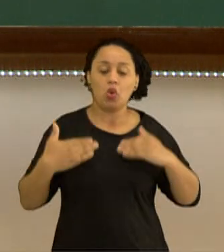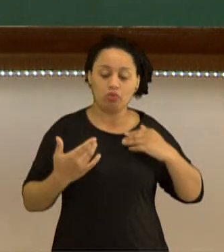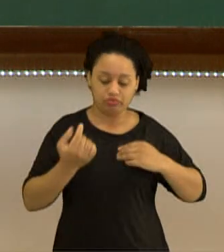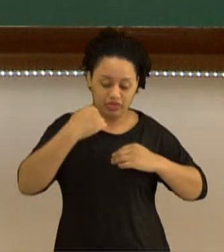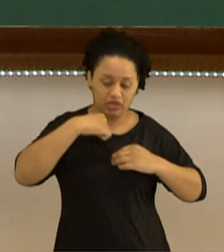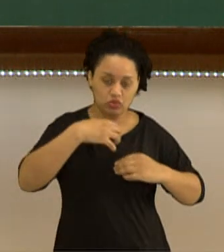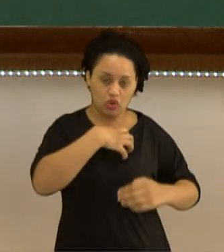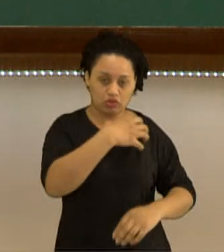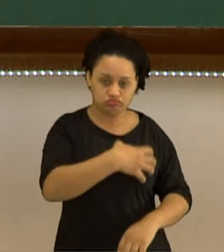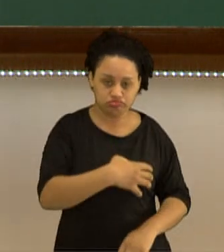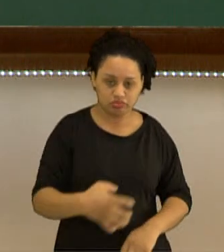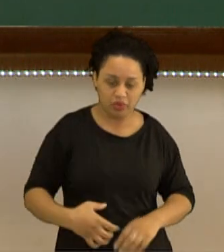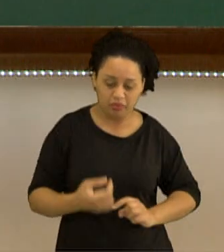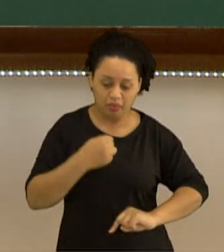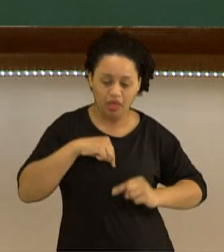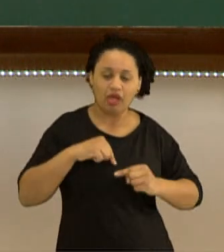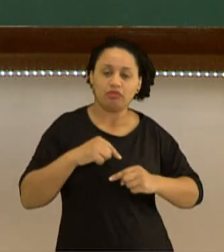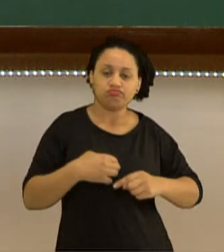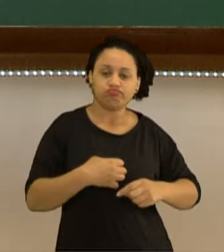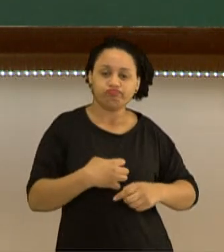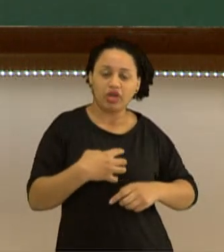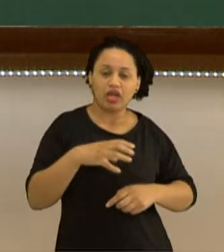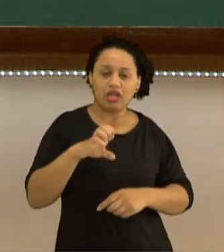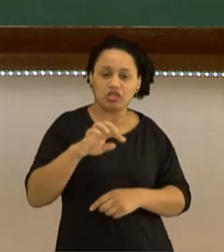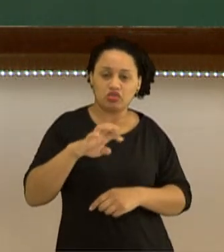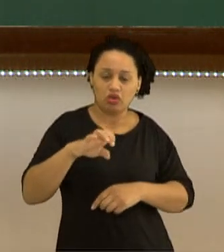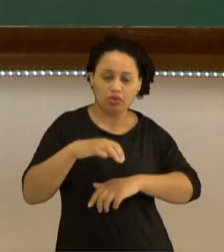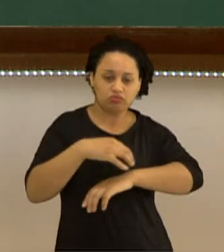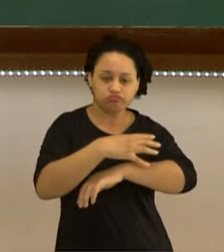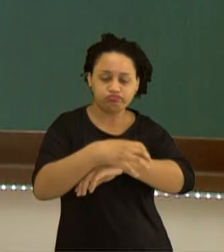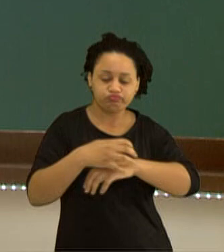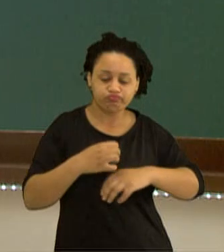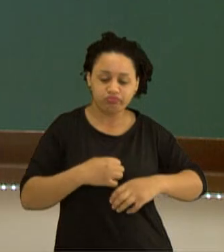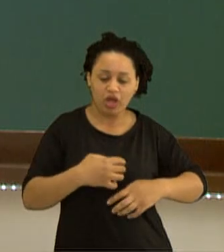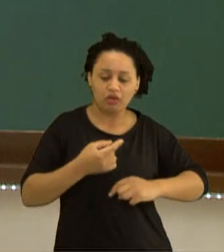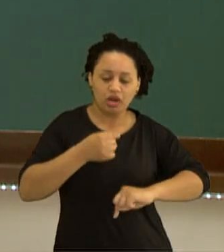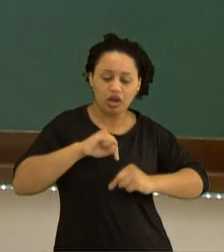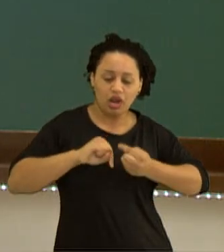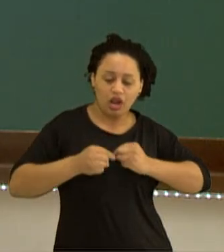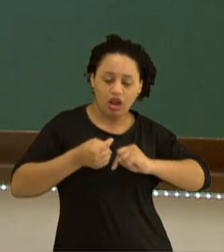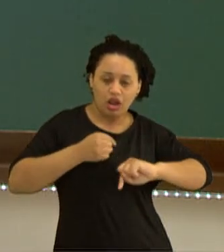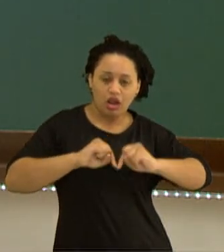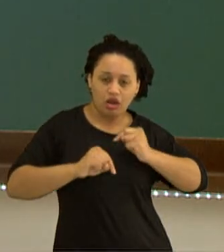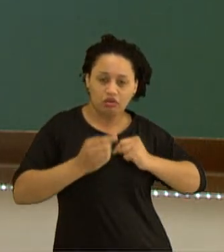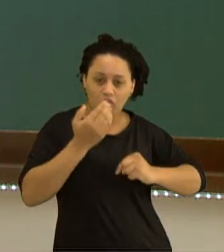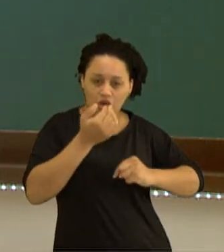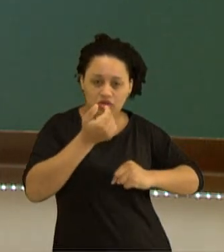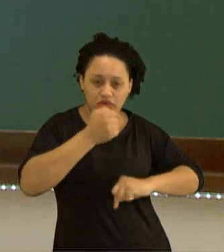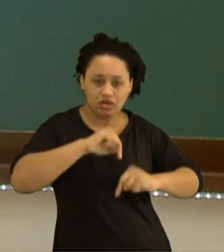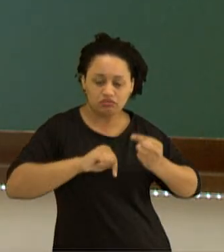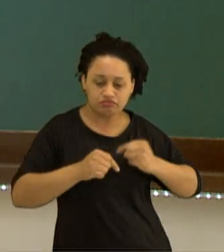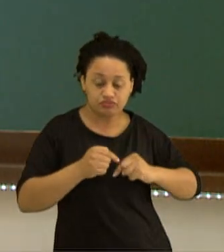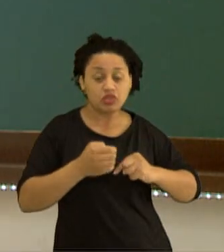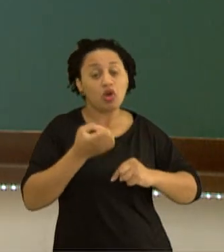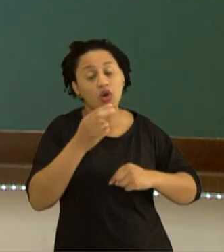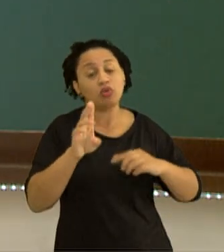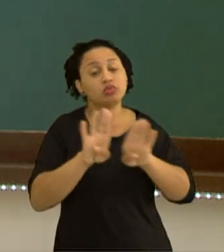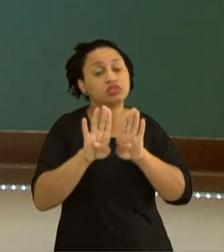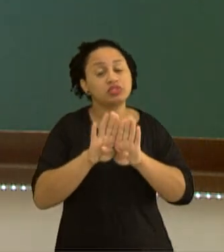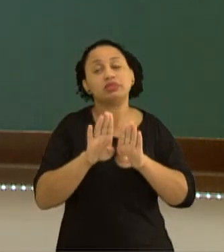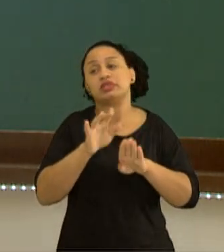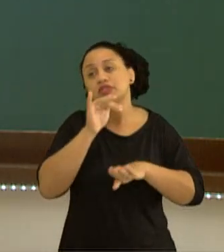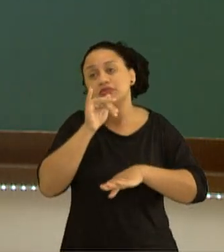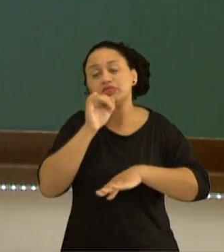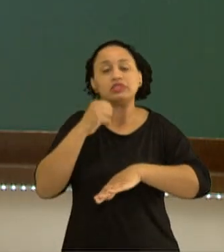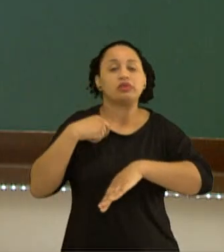né? O nosso estômago, quando realiza uma digestão. E mesmo realizando um movimento que seja voluntário, como, por exemplo, quando eu caminho, né?